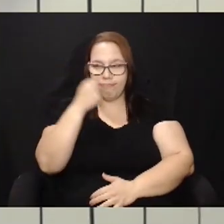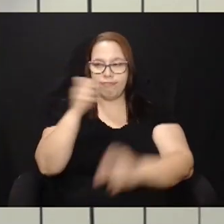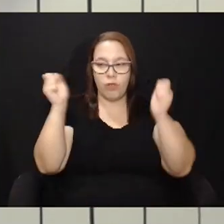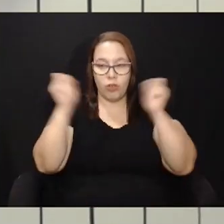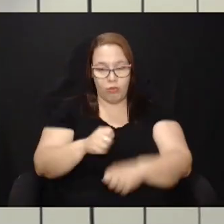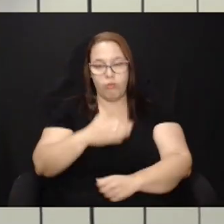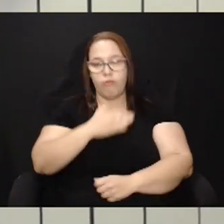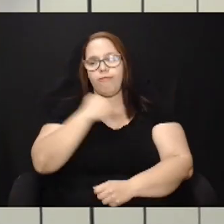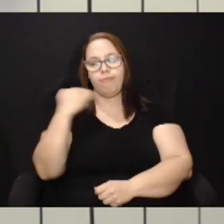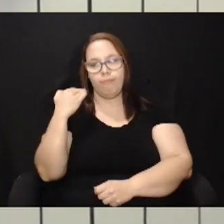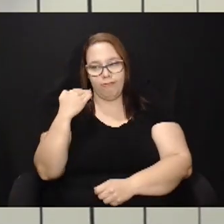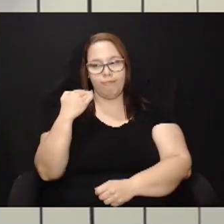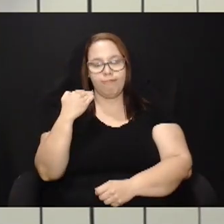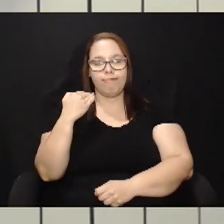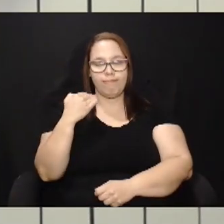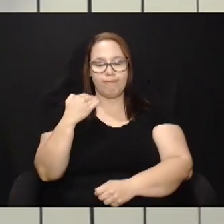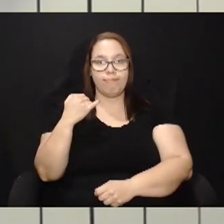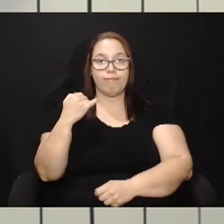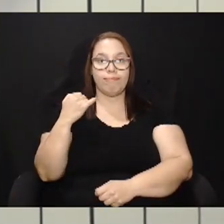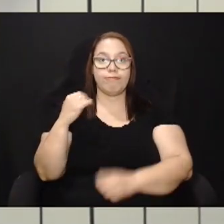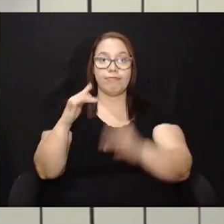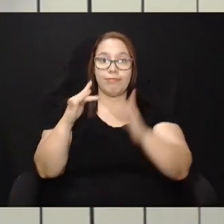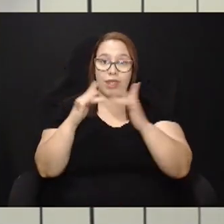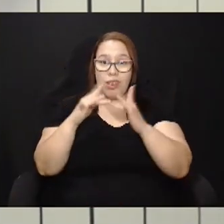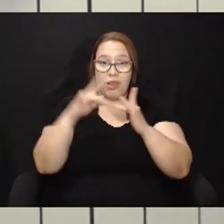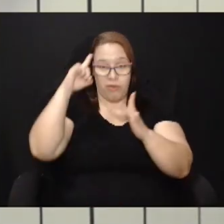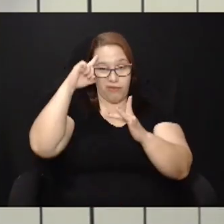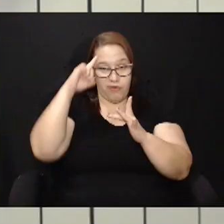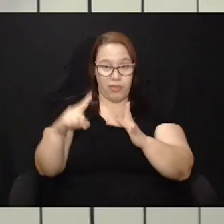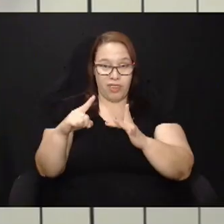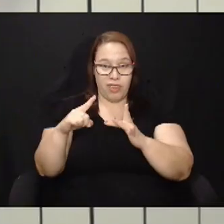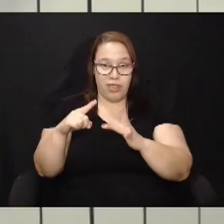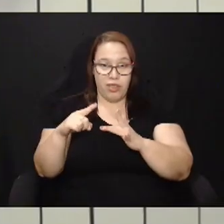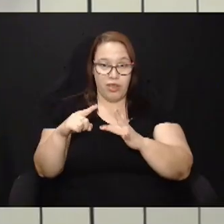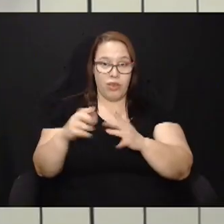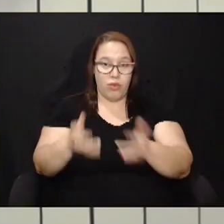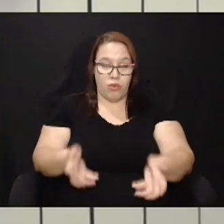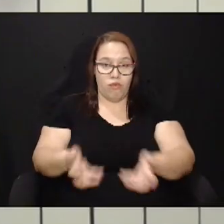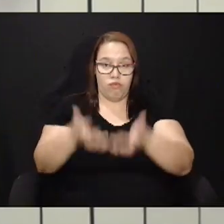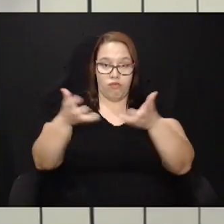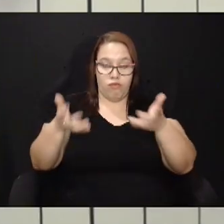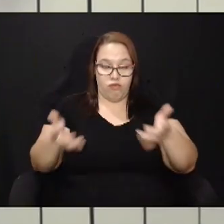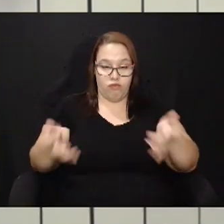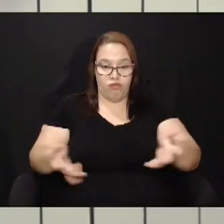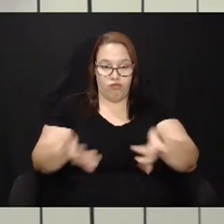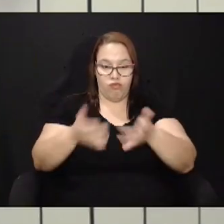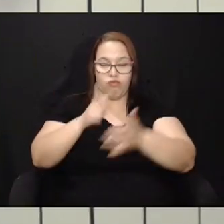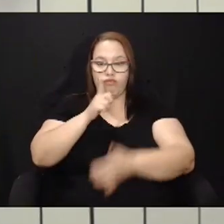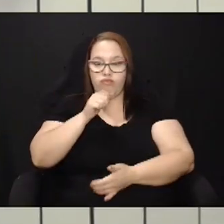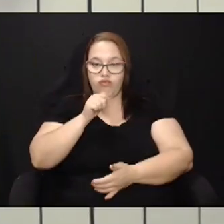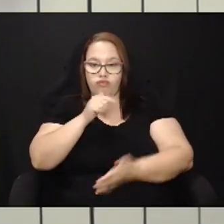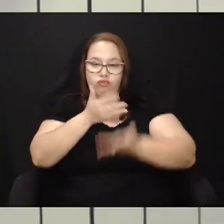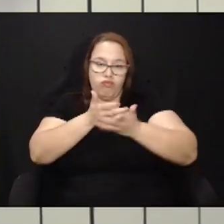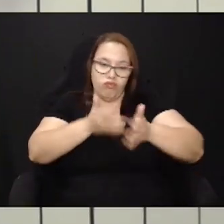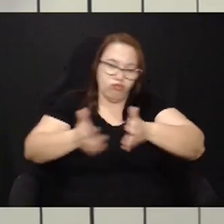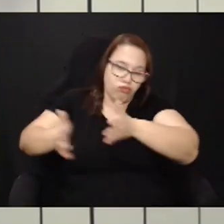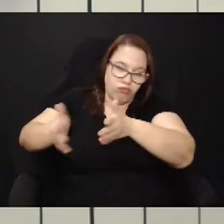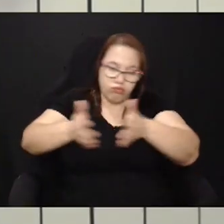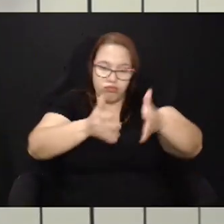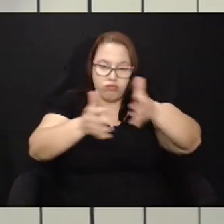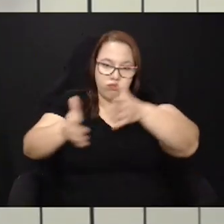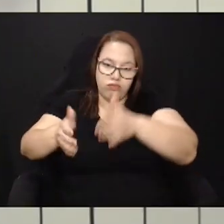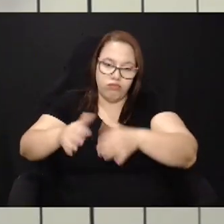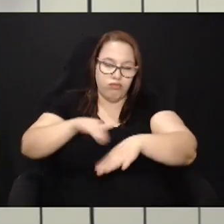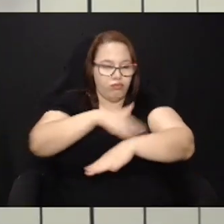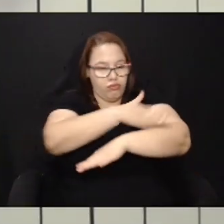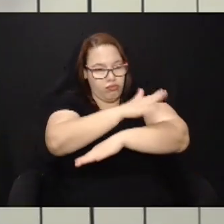É importante evitar o contato direto com vegetação, principalmente perto de rios, de córregos, de lagoas,